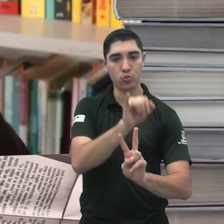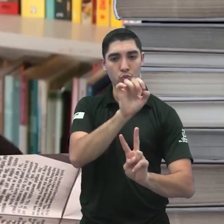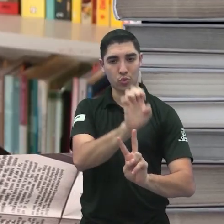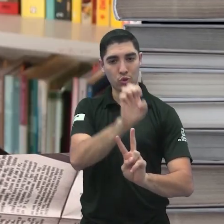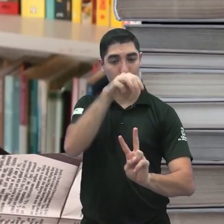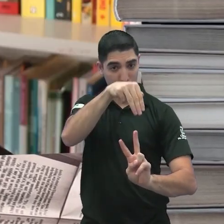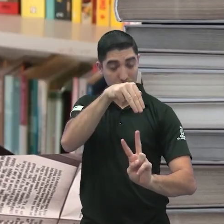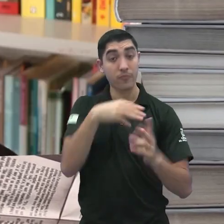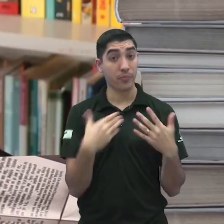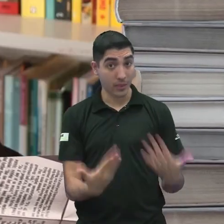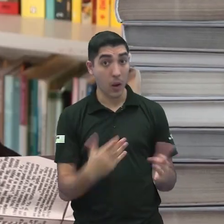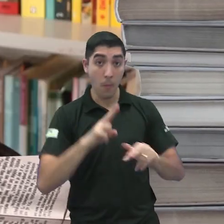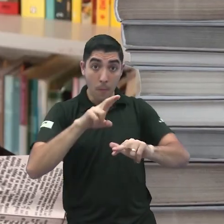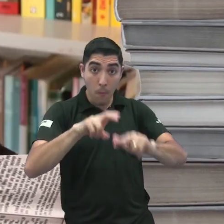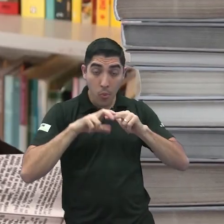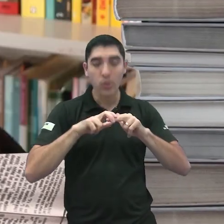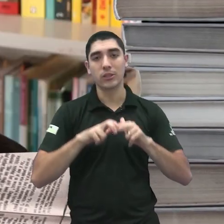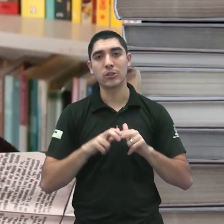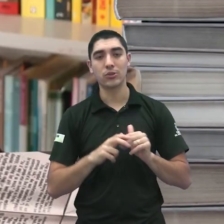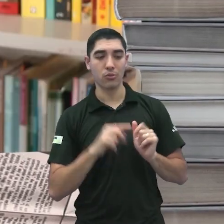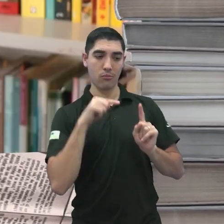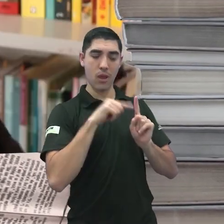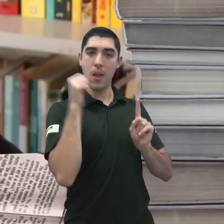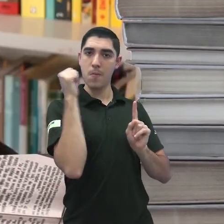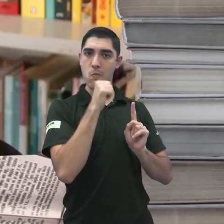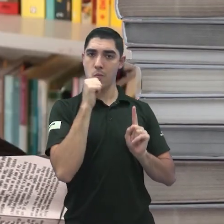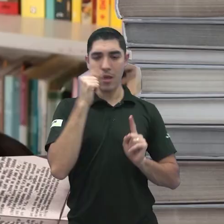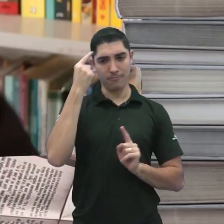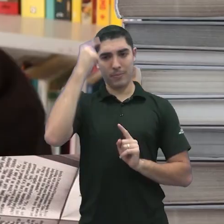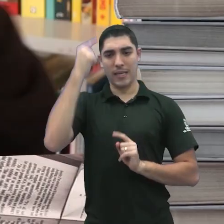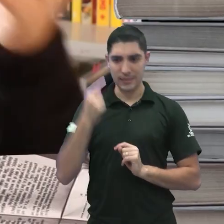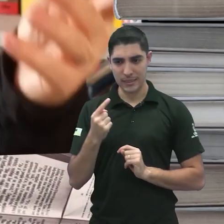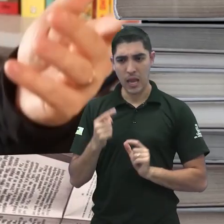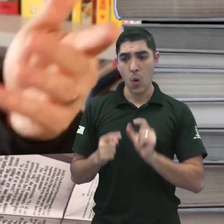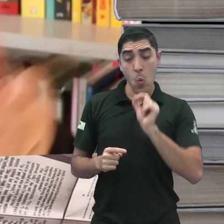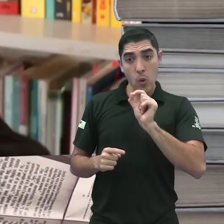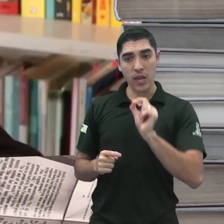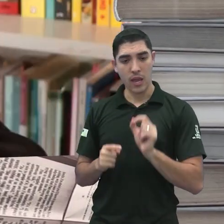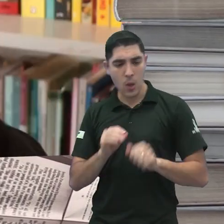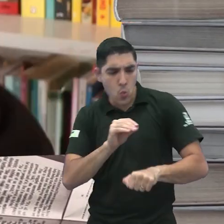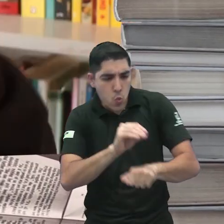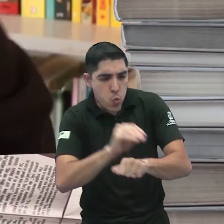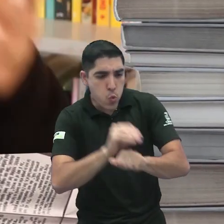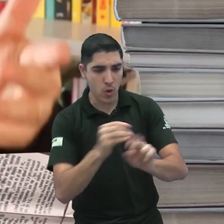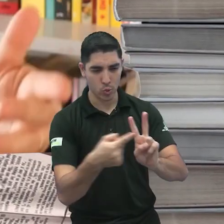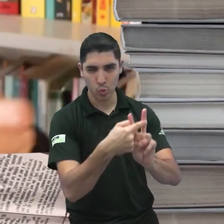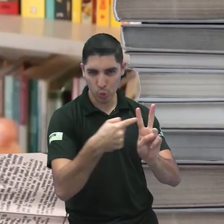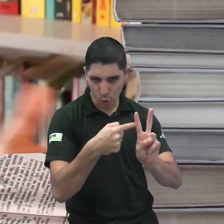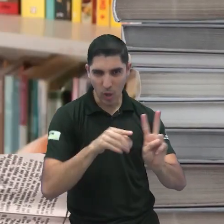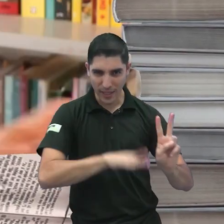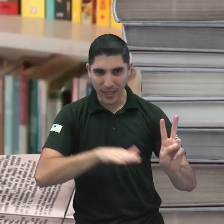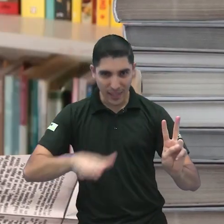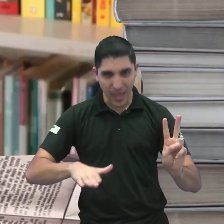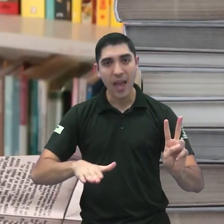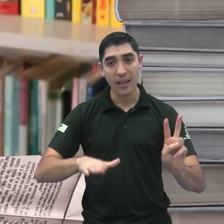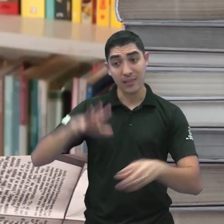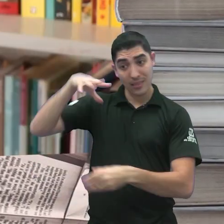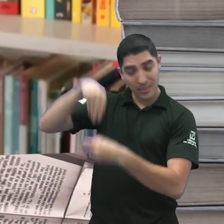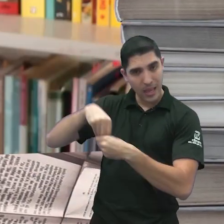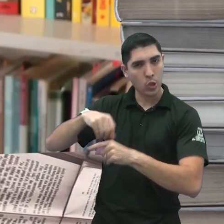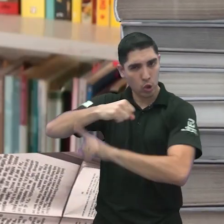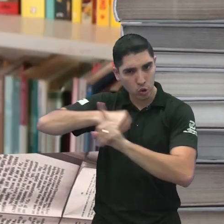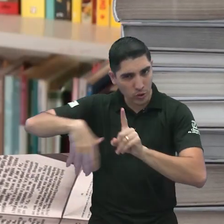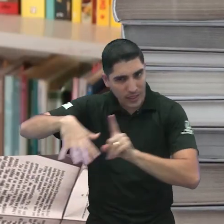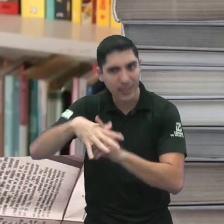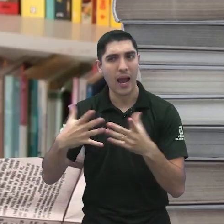figura da mulher, a figura da pessoa capaz de alçar essas crianças a uma condição de sociabilidade no meio em que eles